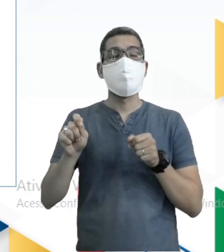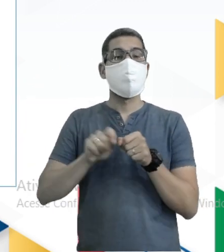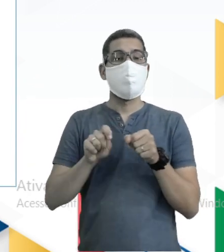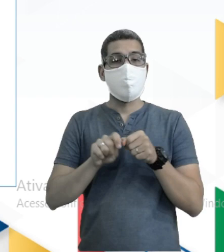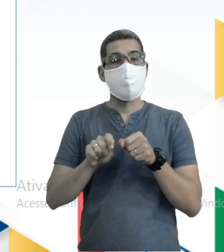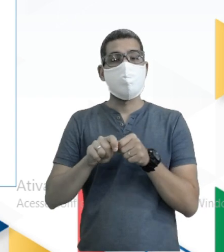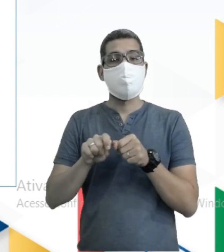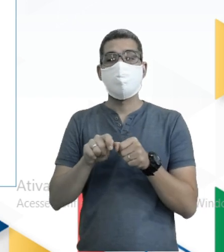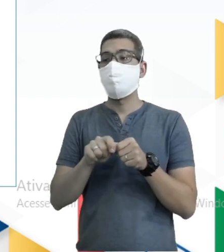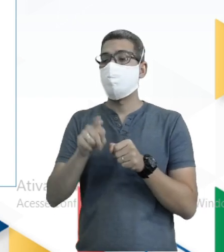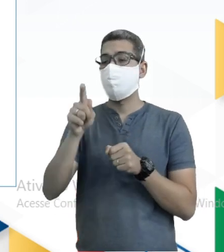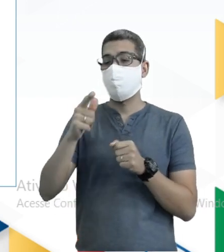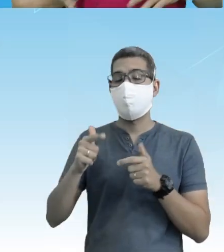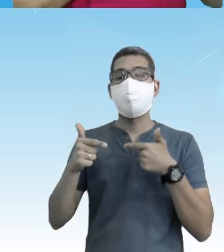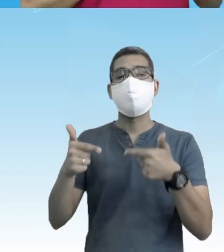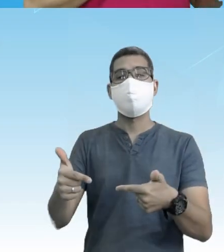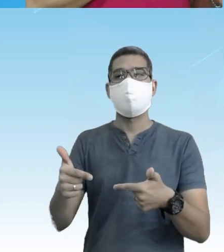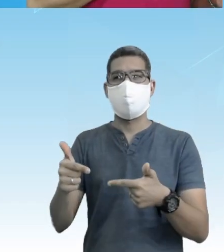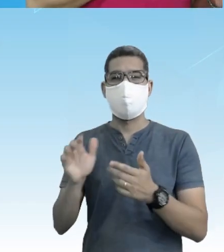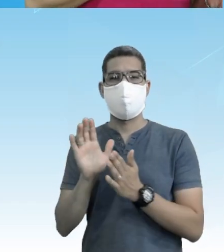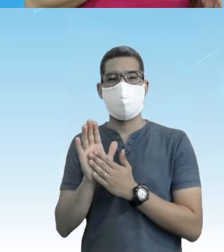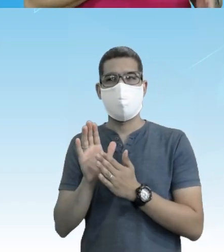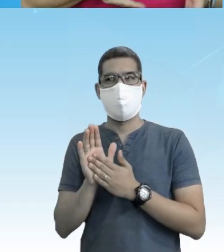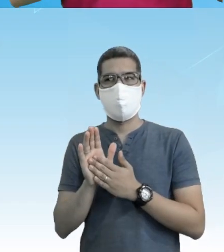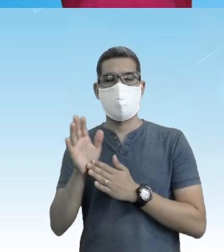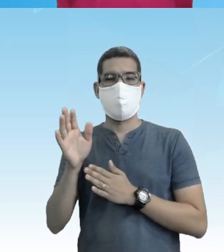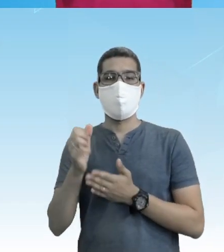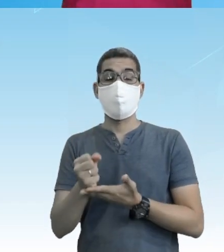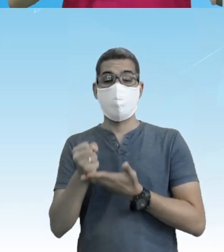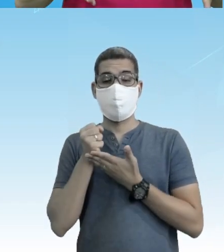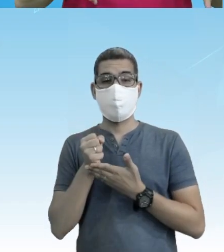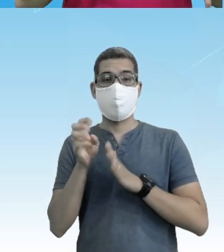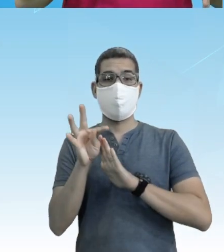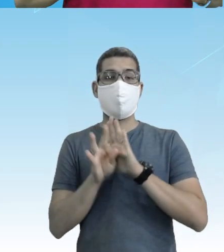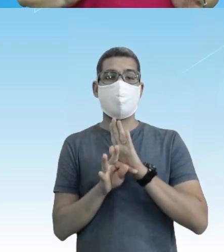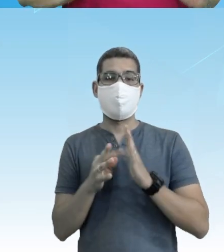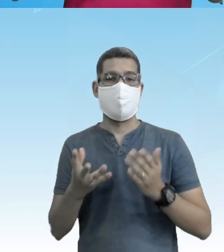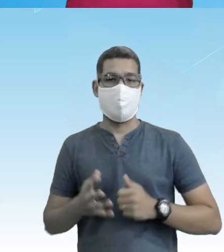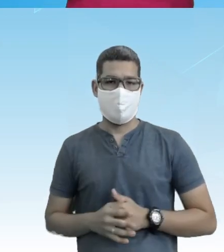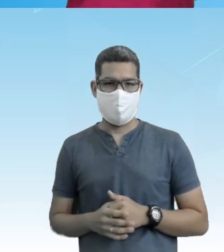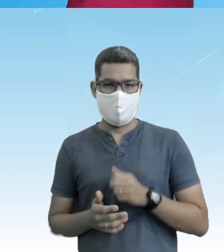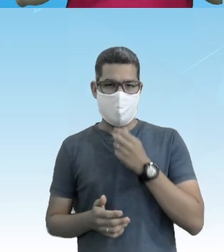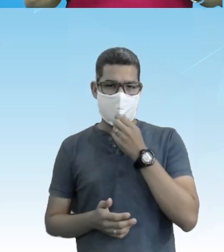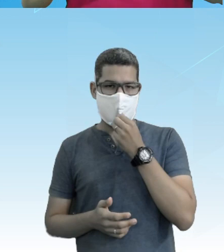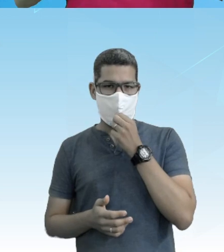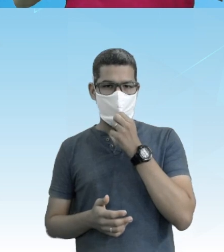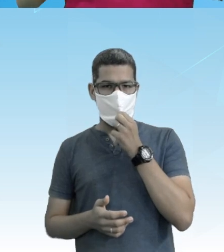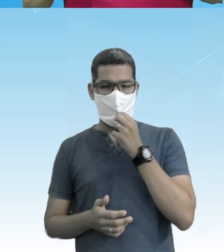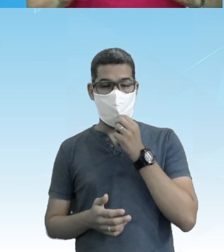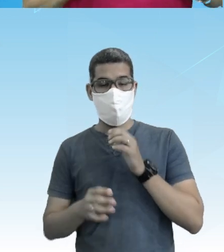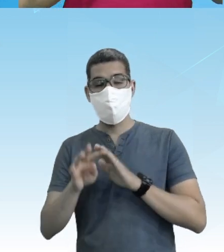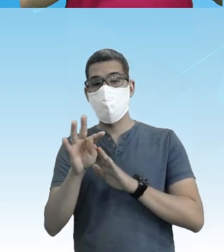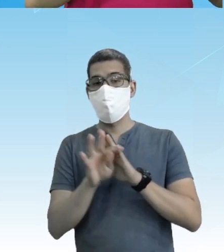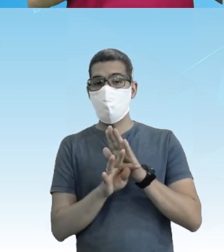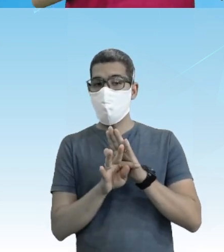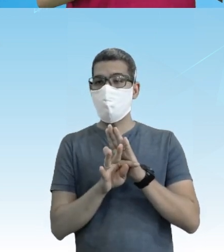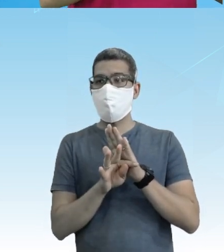minha reivindicação? Lembrar, suporte textual. Nós temos o texto e onde é que esse texto ele vai